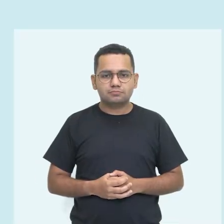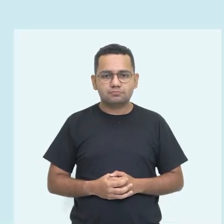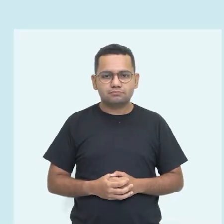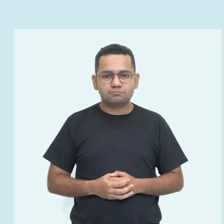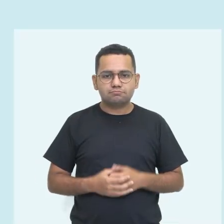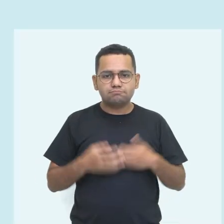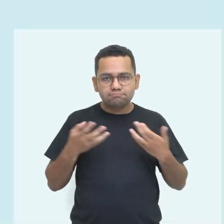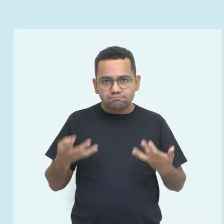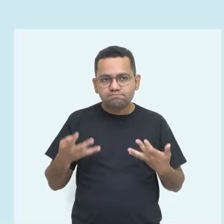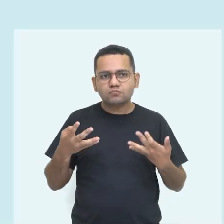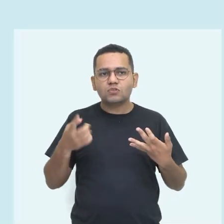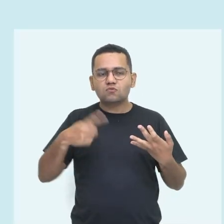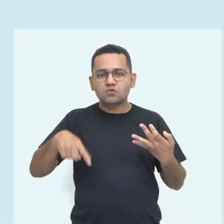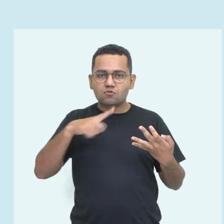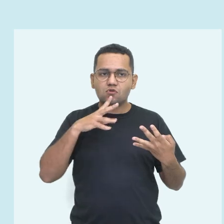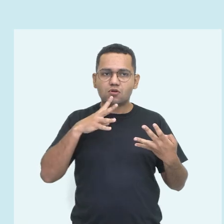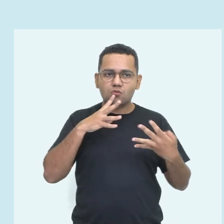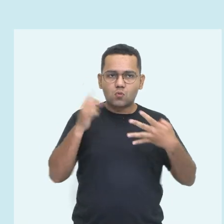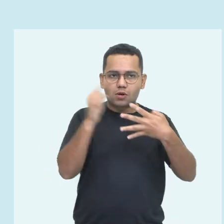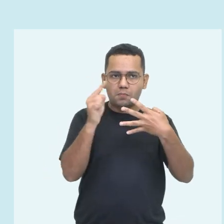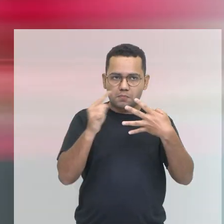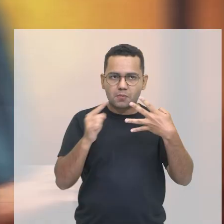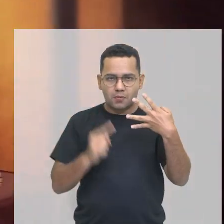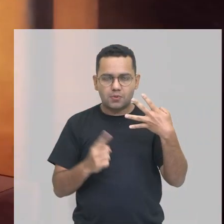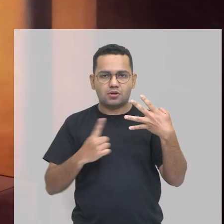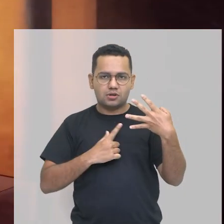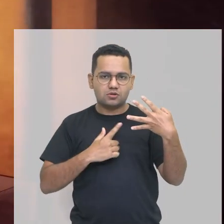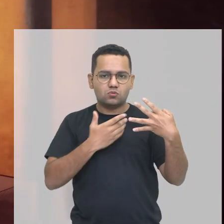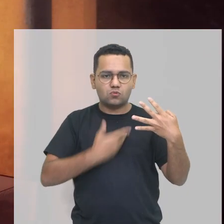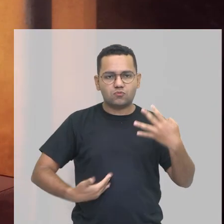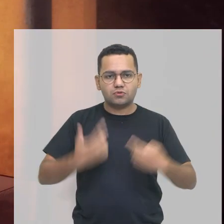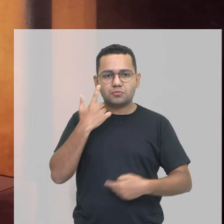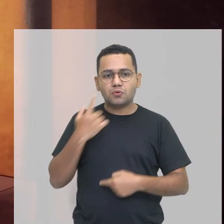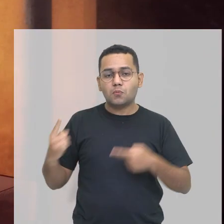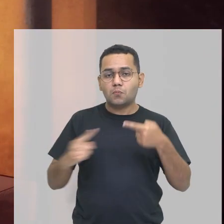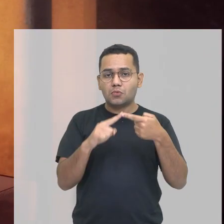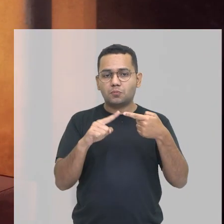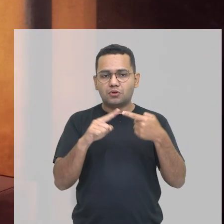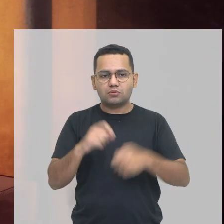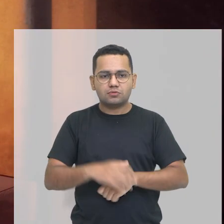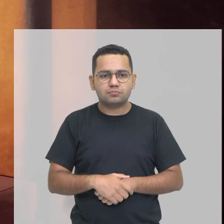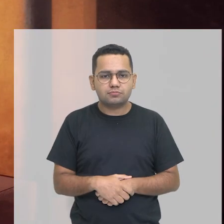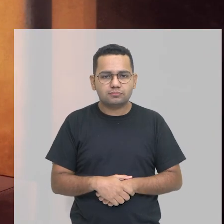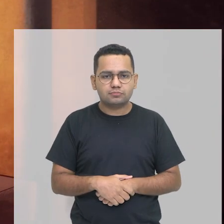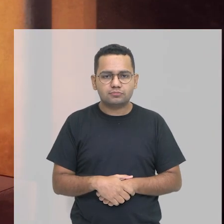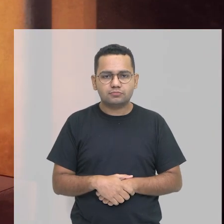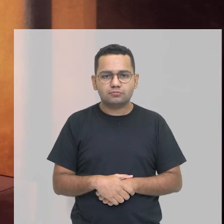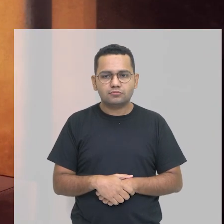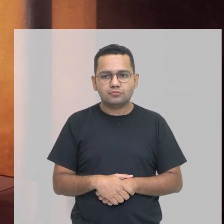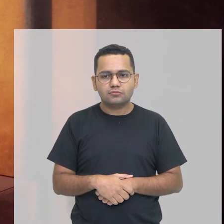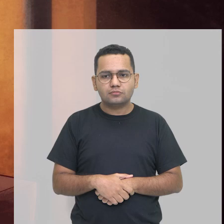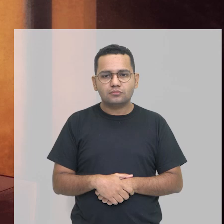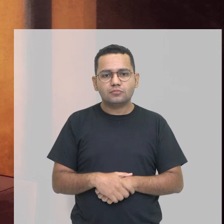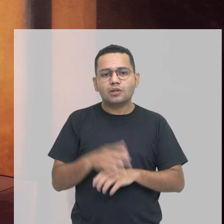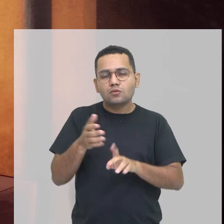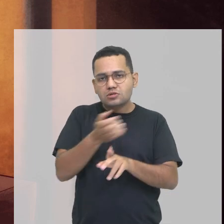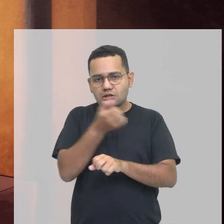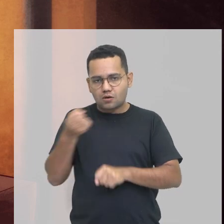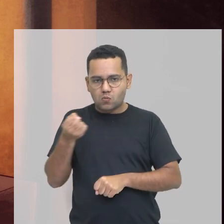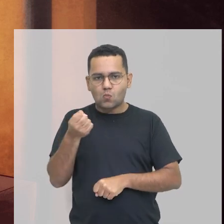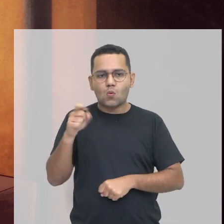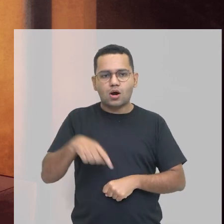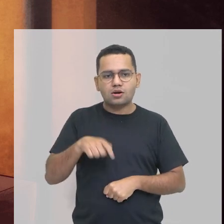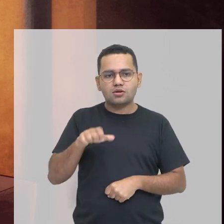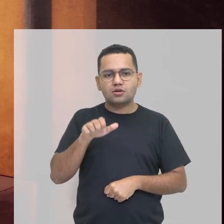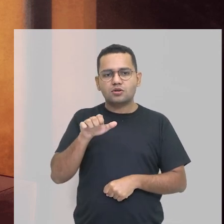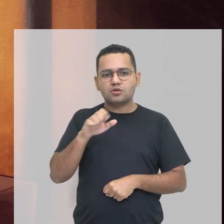conhecer 4 fatos que marcaram o governo Médici. O primeiro deles, podemos citar o sequestro de Charles Elbrick